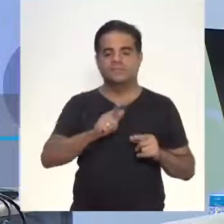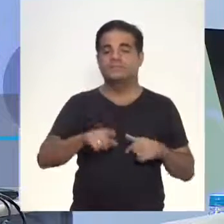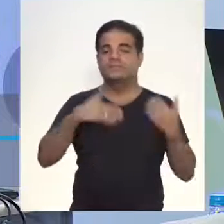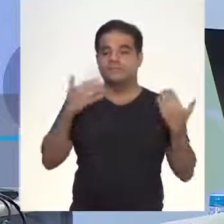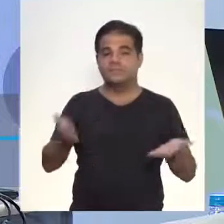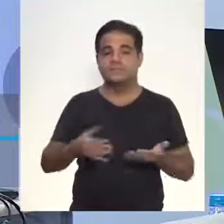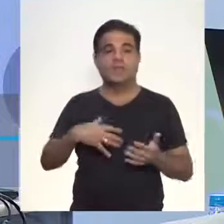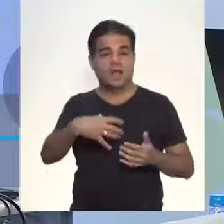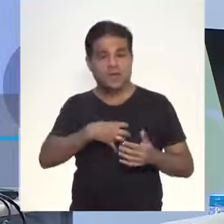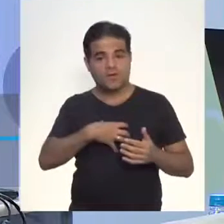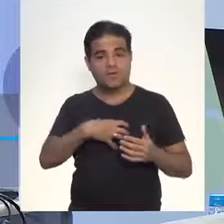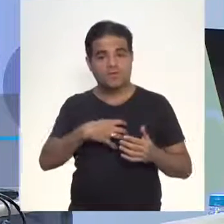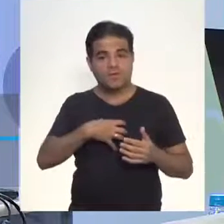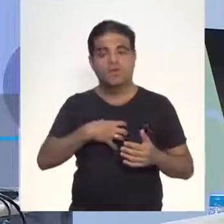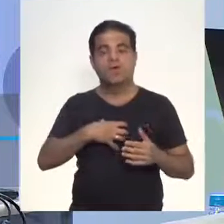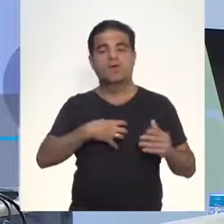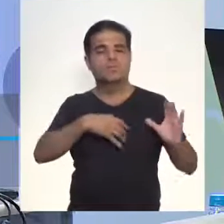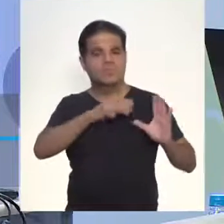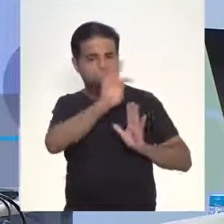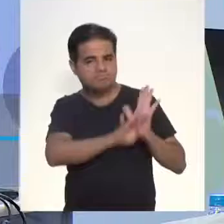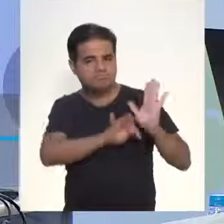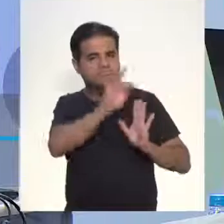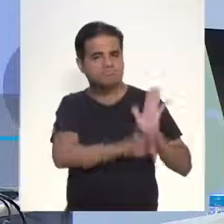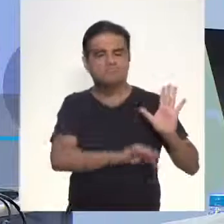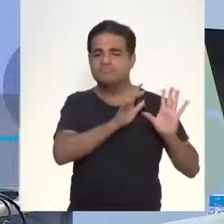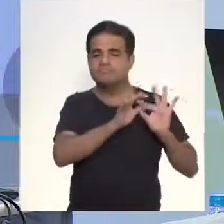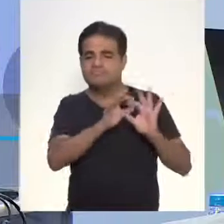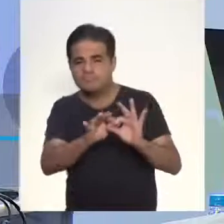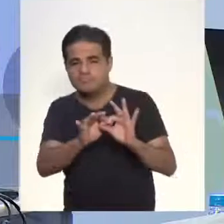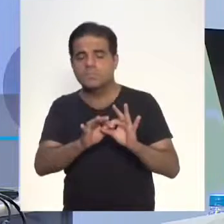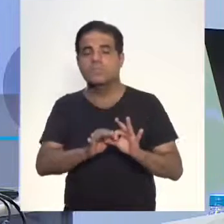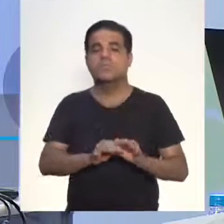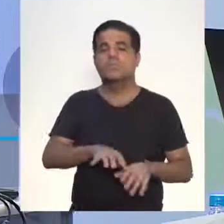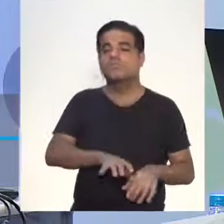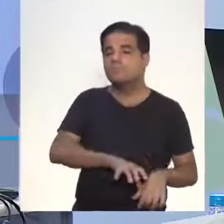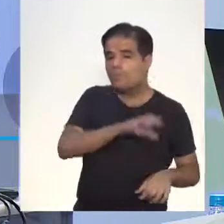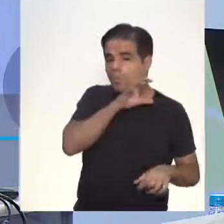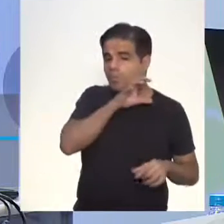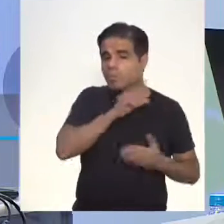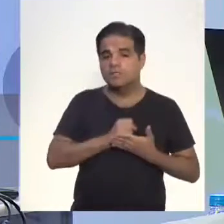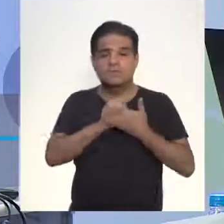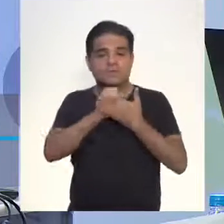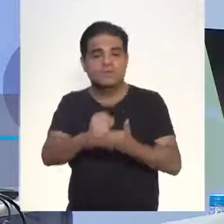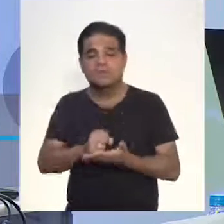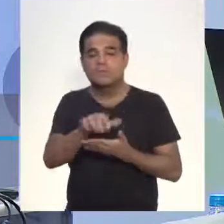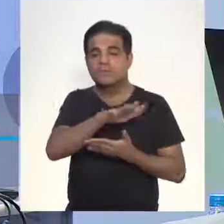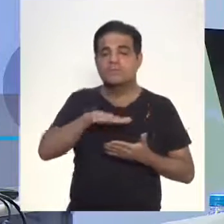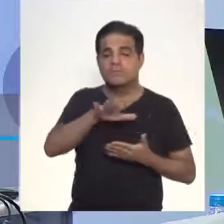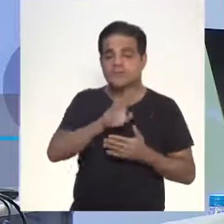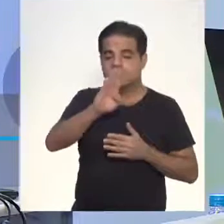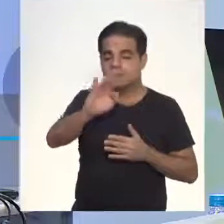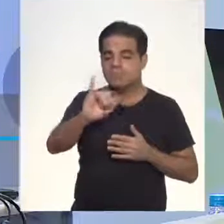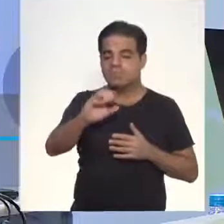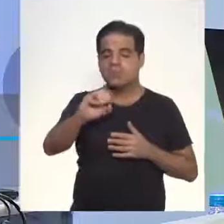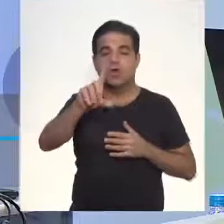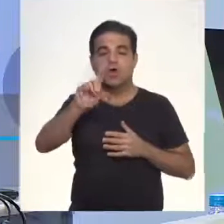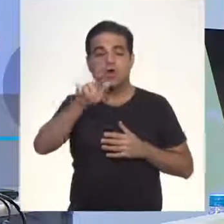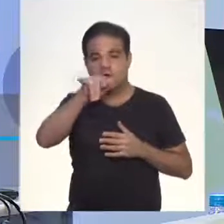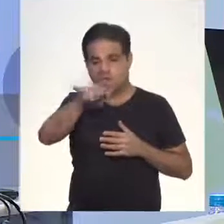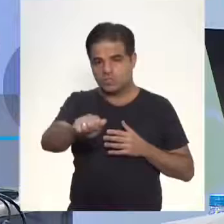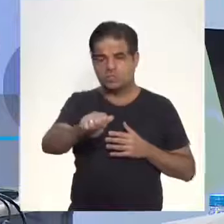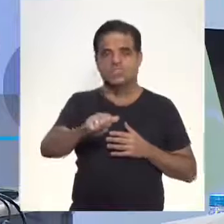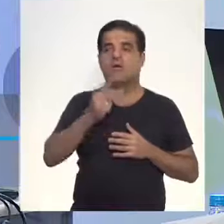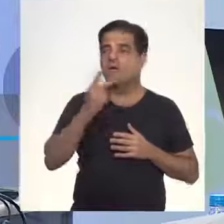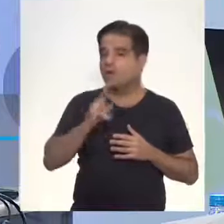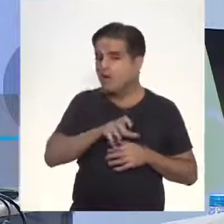da forma contextual das palavras, né? O animal, a gente vai levar mais em consideração a parte biológica, né? Sempre que a gente fala animal,